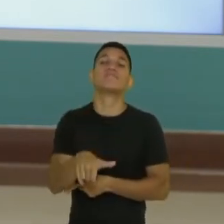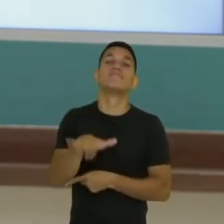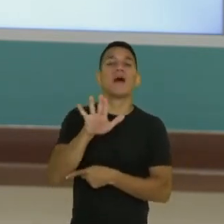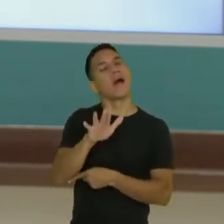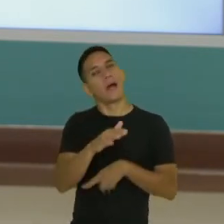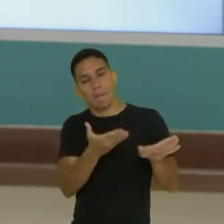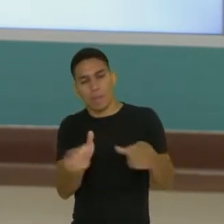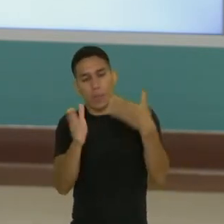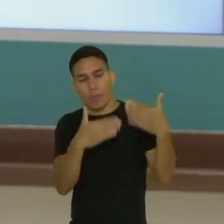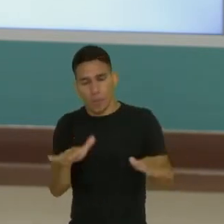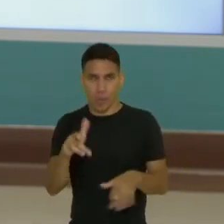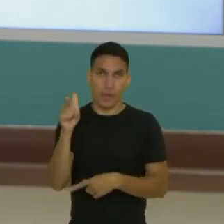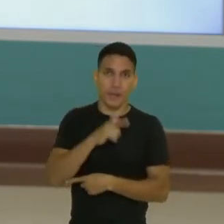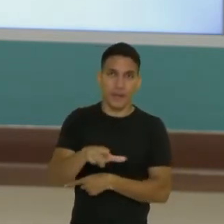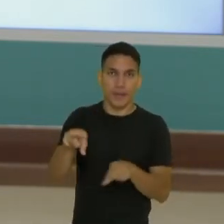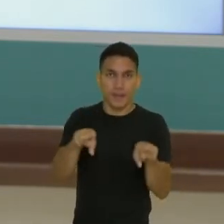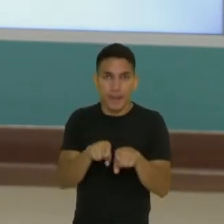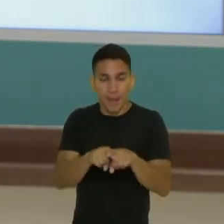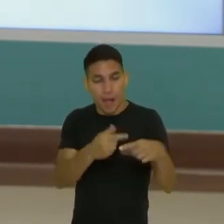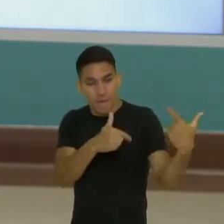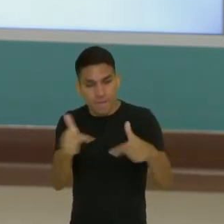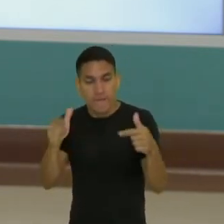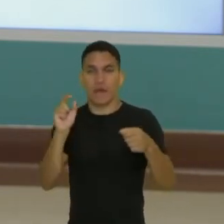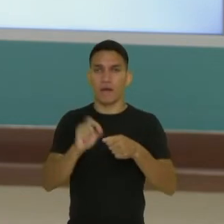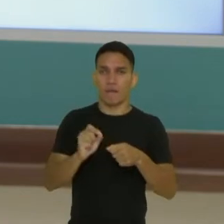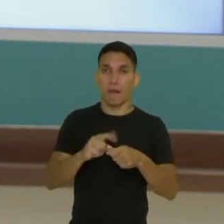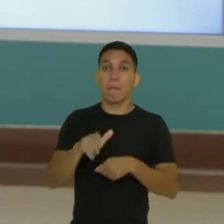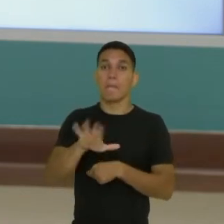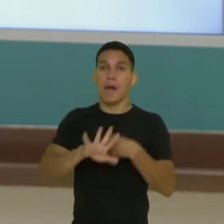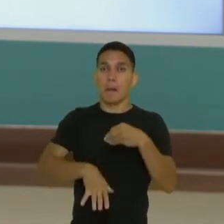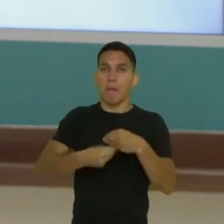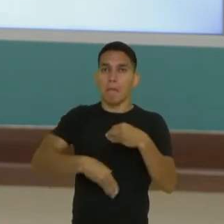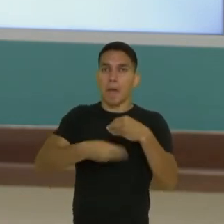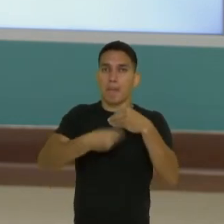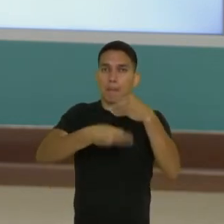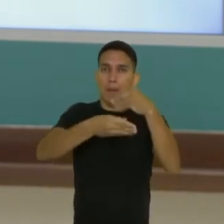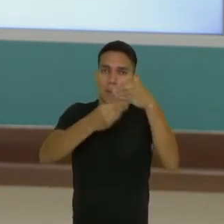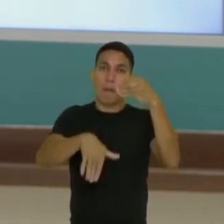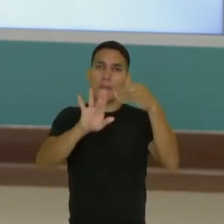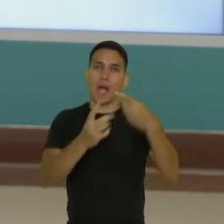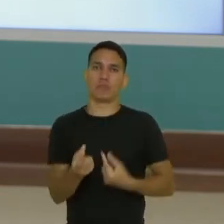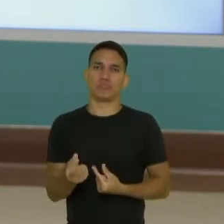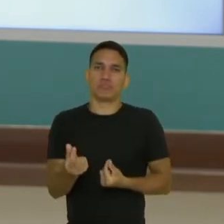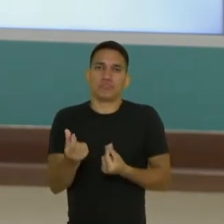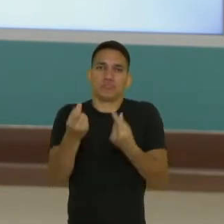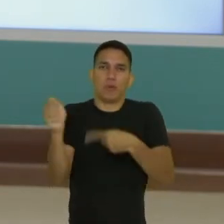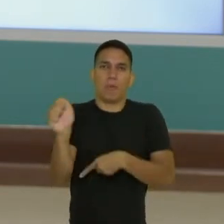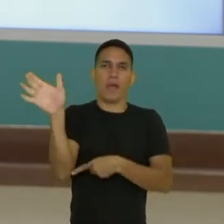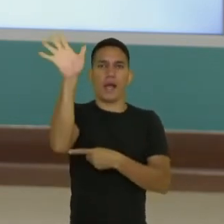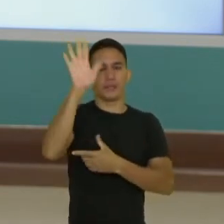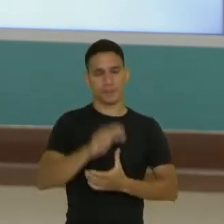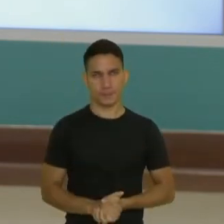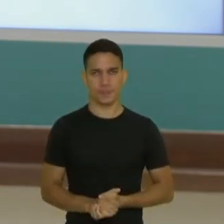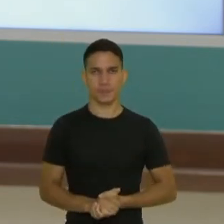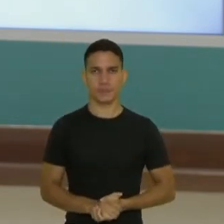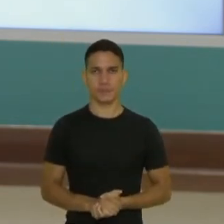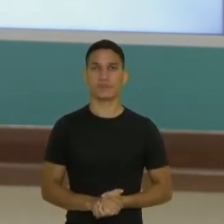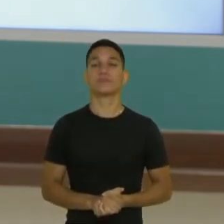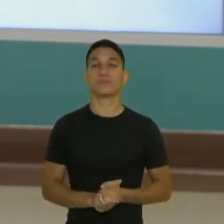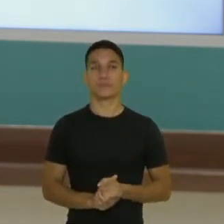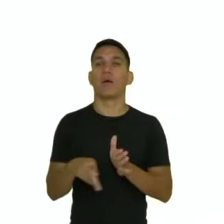Internacional. Então, os países membros do Mercosul são responsáveis pela maior parte territorial, pela maior parte populacional e